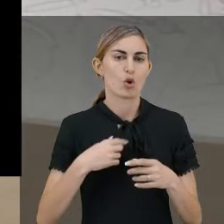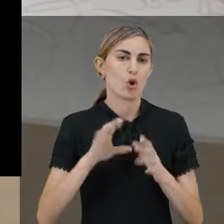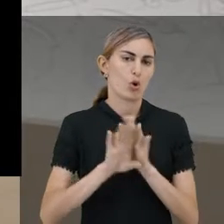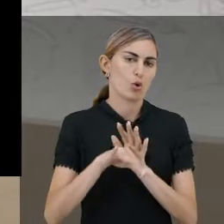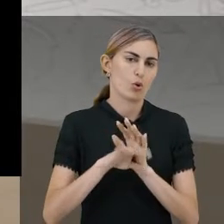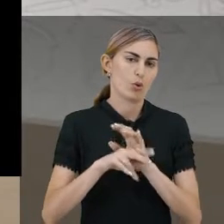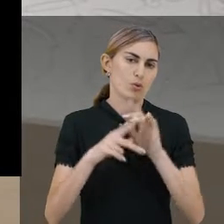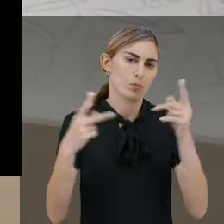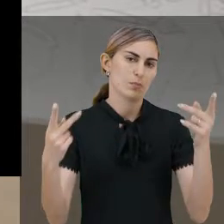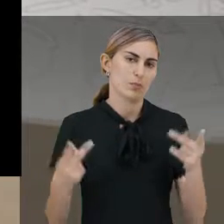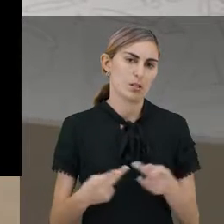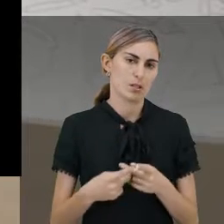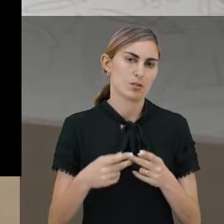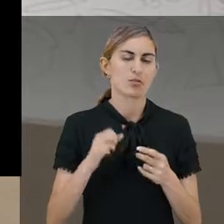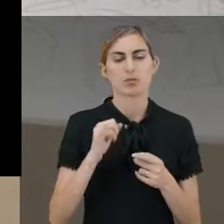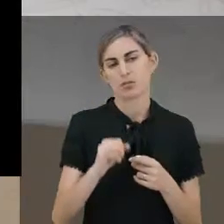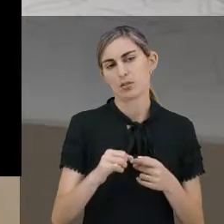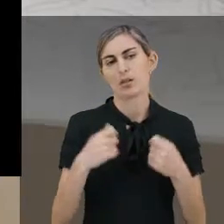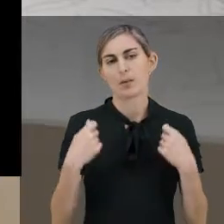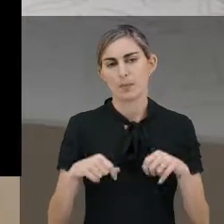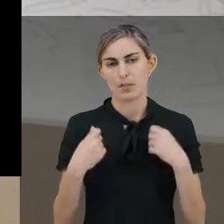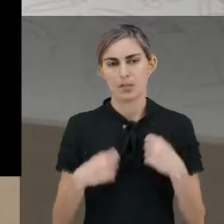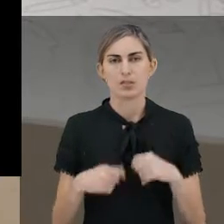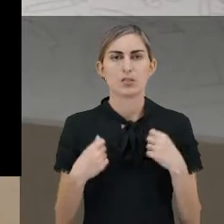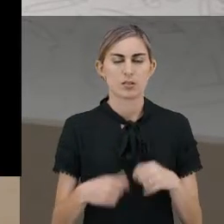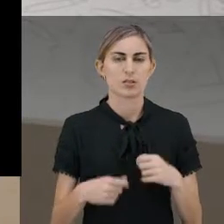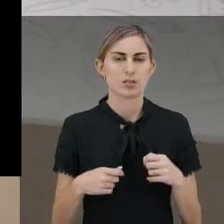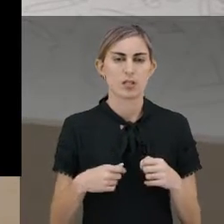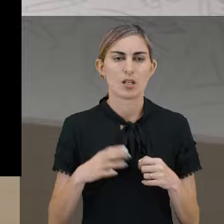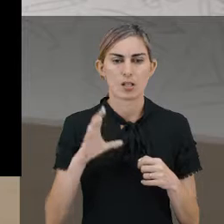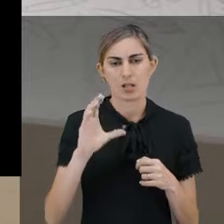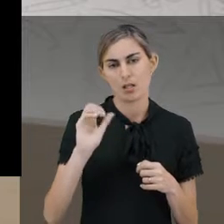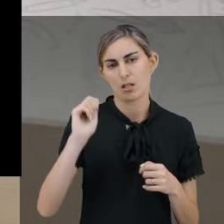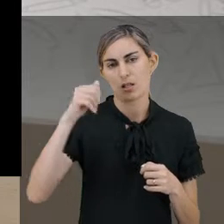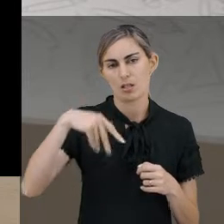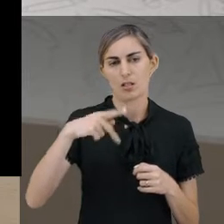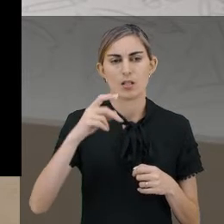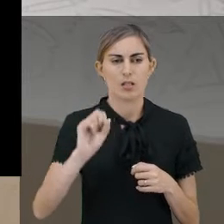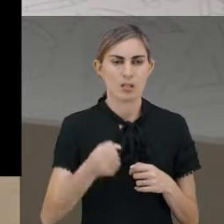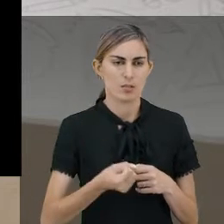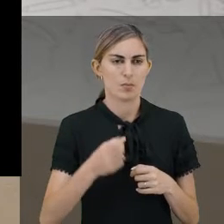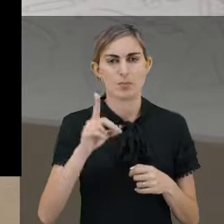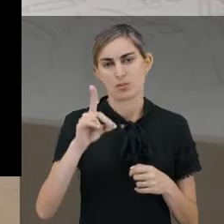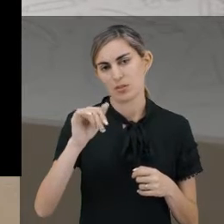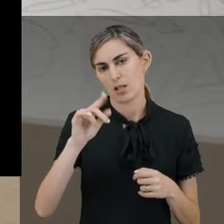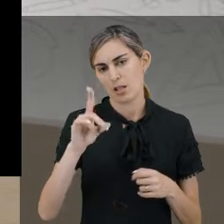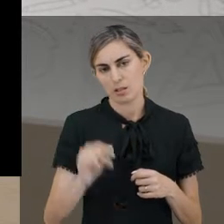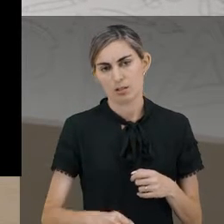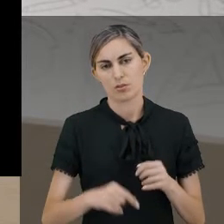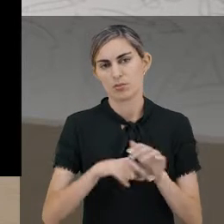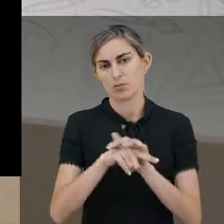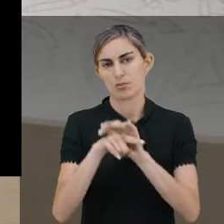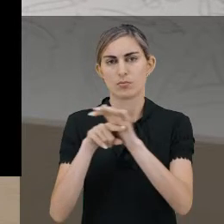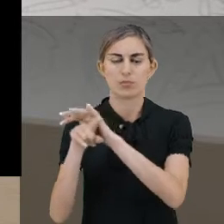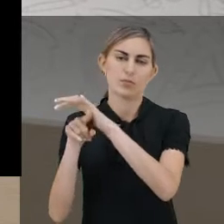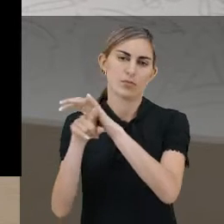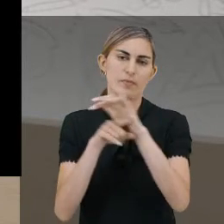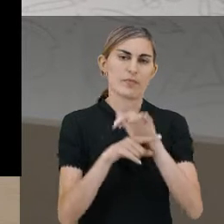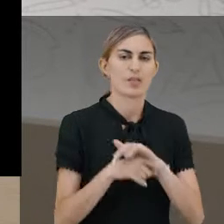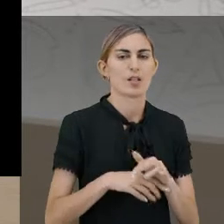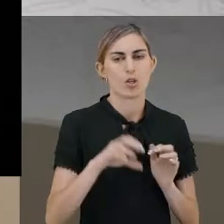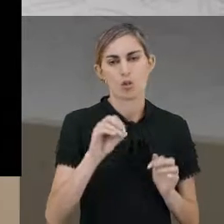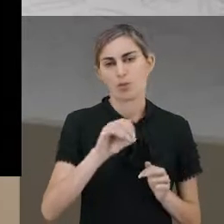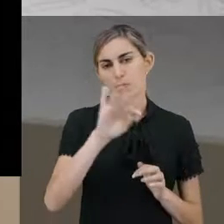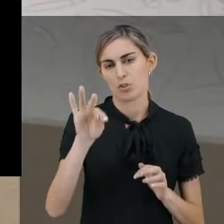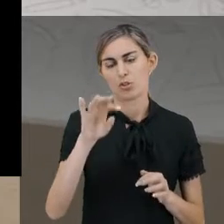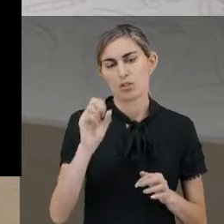prato, caso seja, irá ser preenchidos nossos campos com os dados que foram verificados